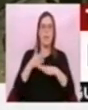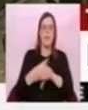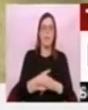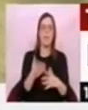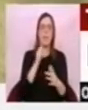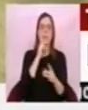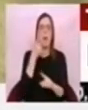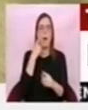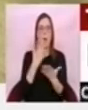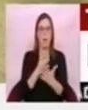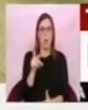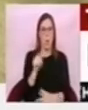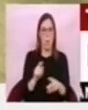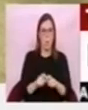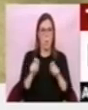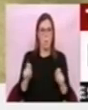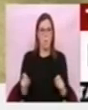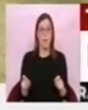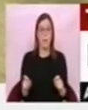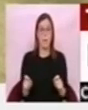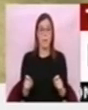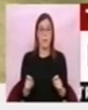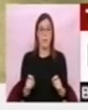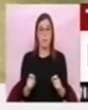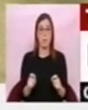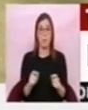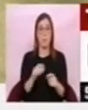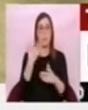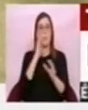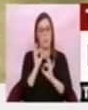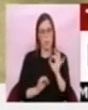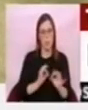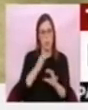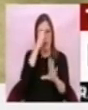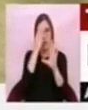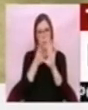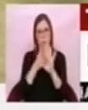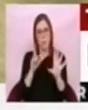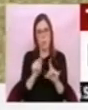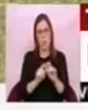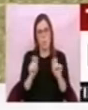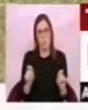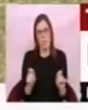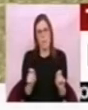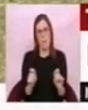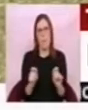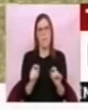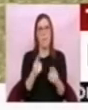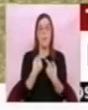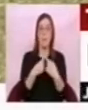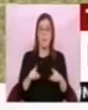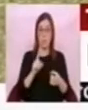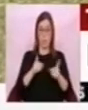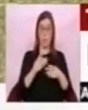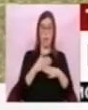intervenções que podem durar até um mês, intervenções de primeiros socorros psicológicos, embora tenhamos também que diferenciar aquilo